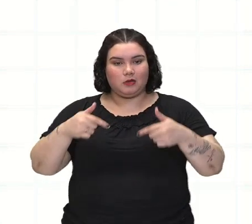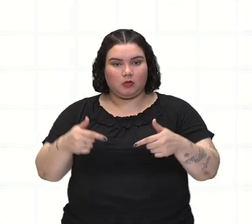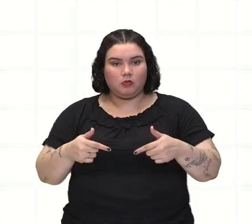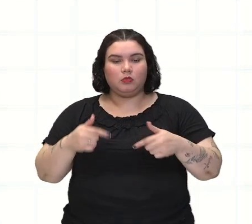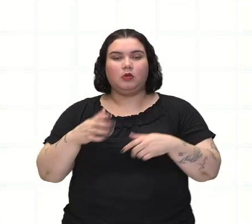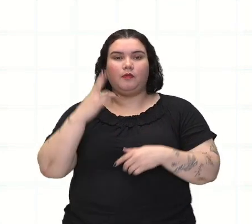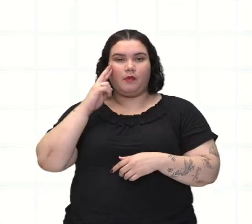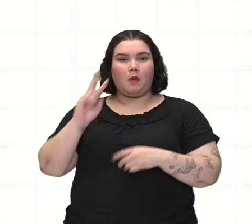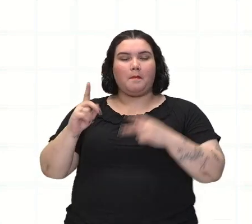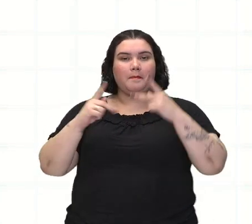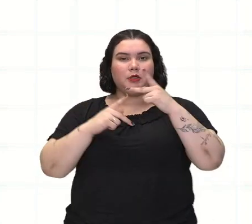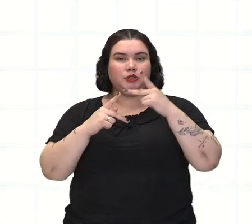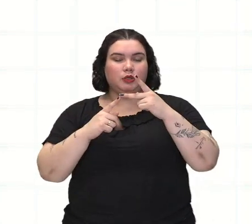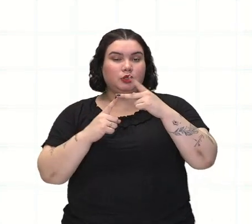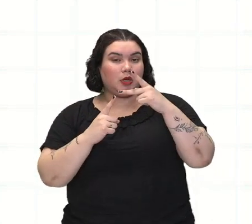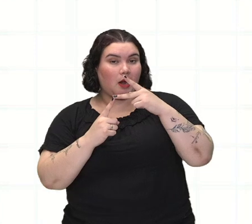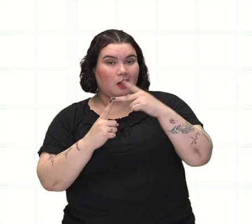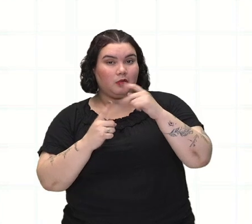predicado verbal.